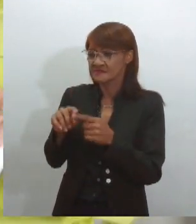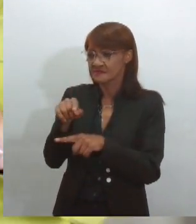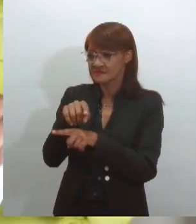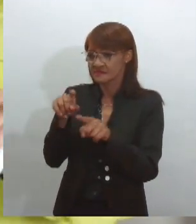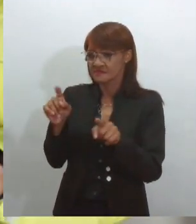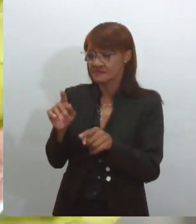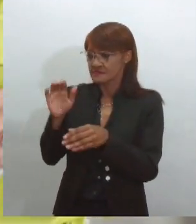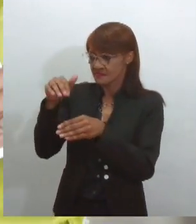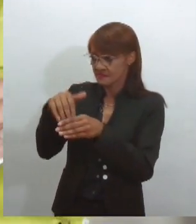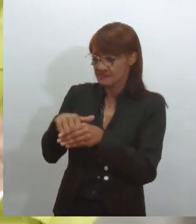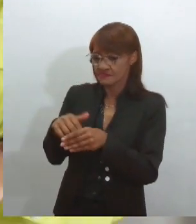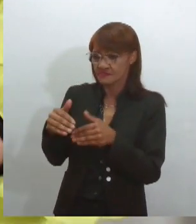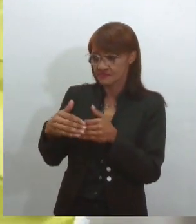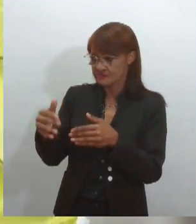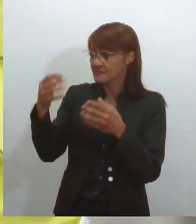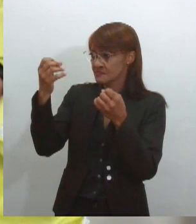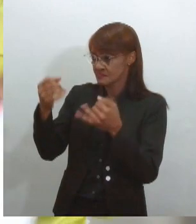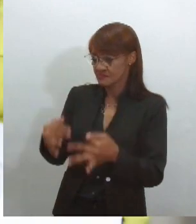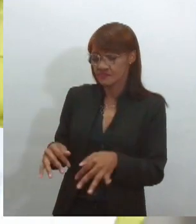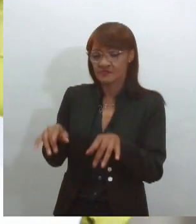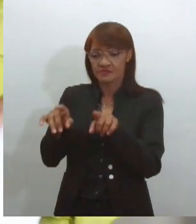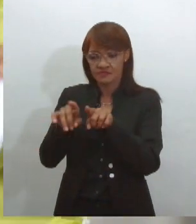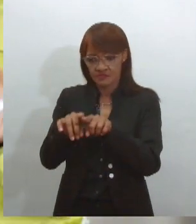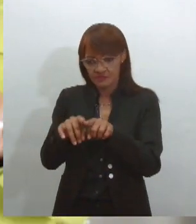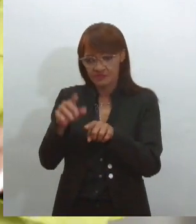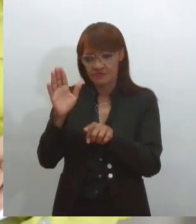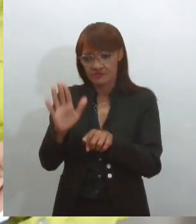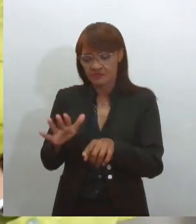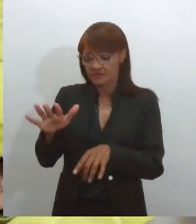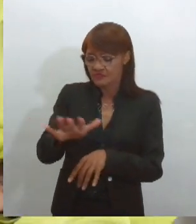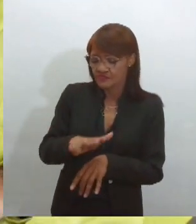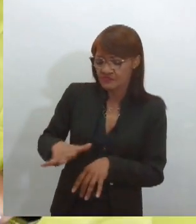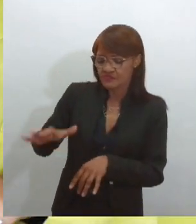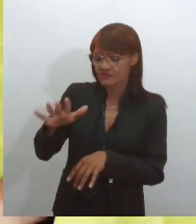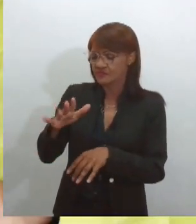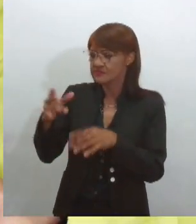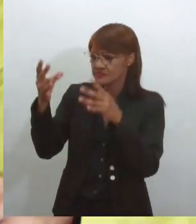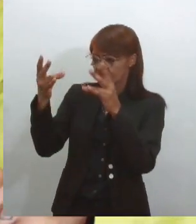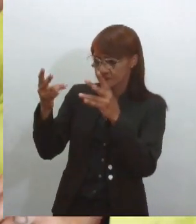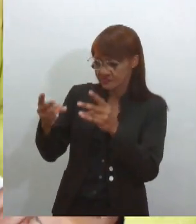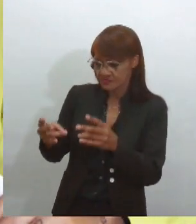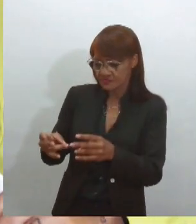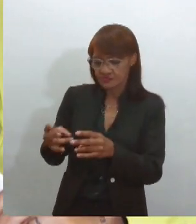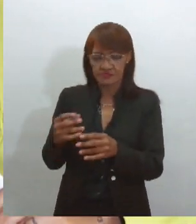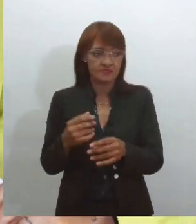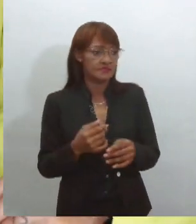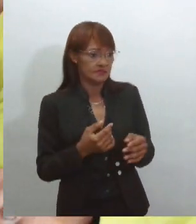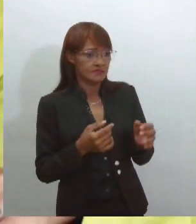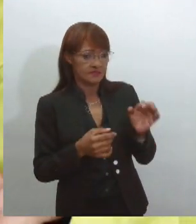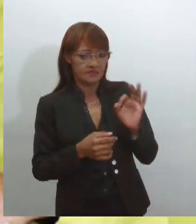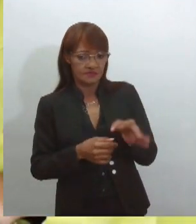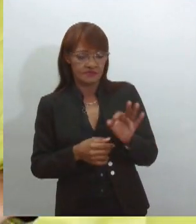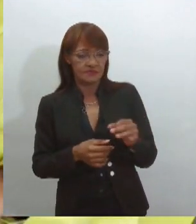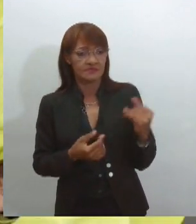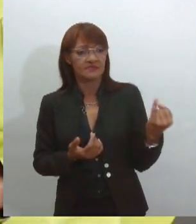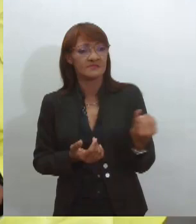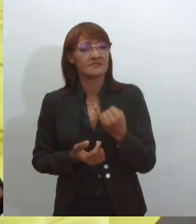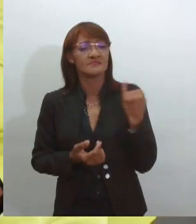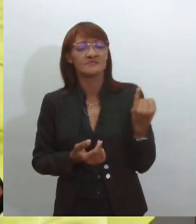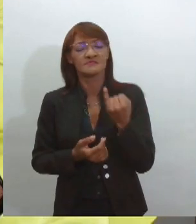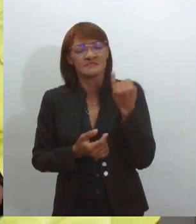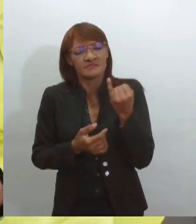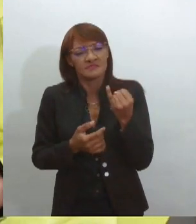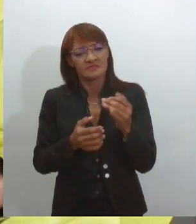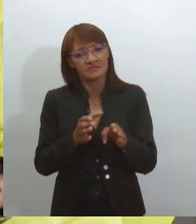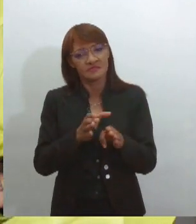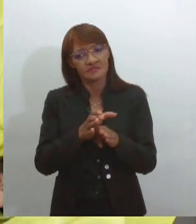a explicação ali embaixo a sua zona né Tudo bem explicadinho de fácil acesso exato É título é muito importante para orientar o eleitor tanto